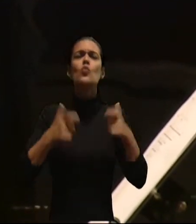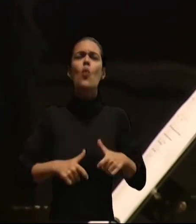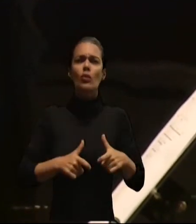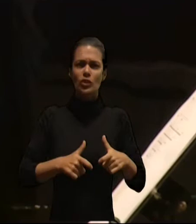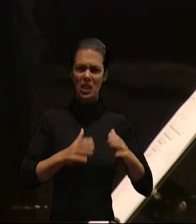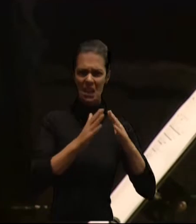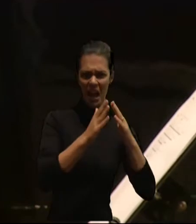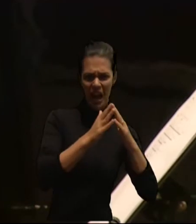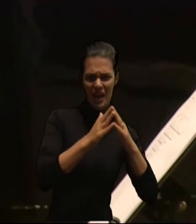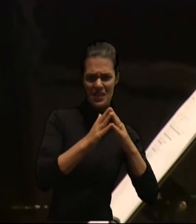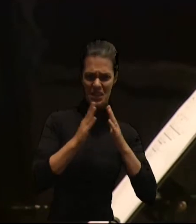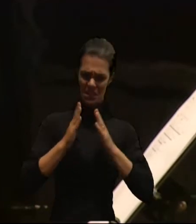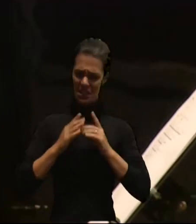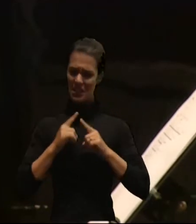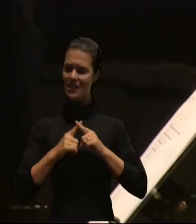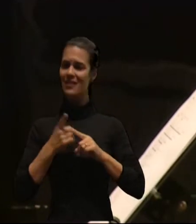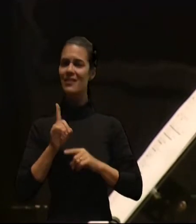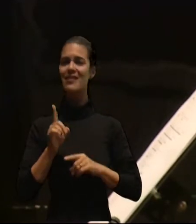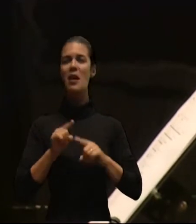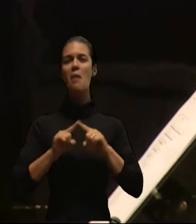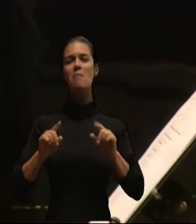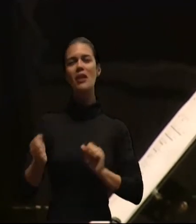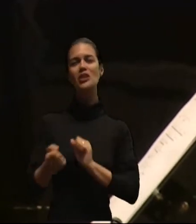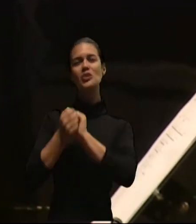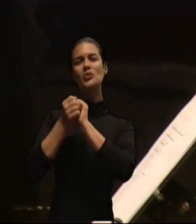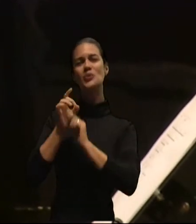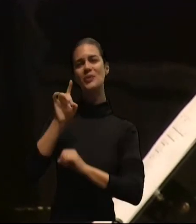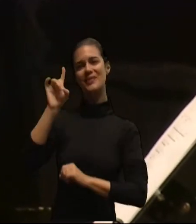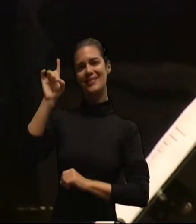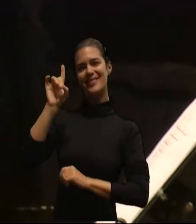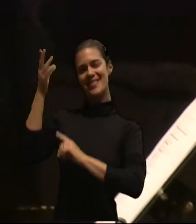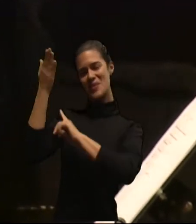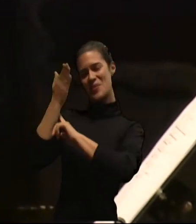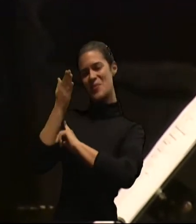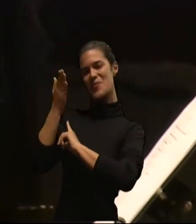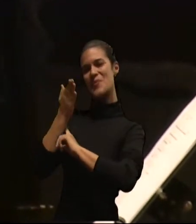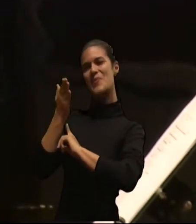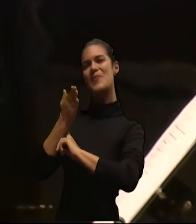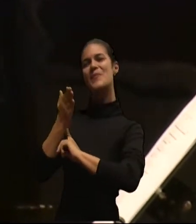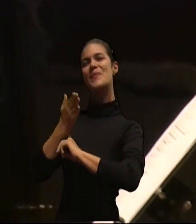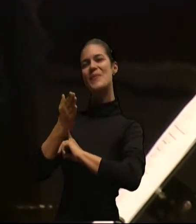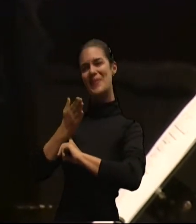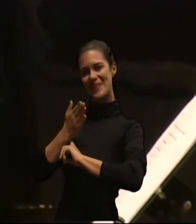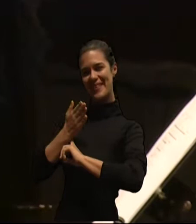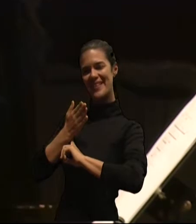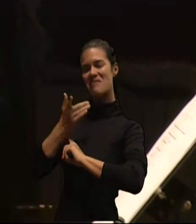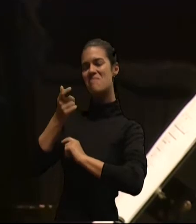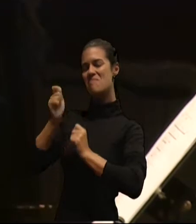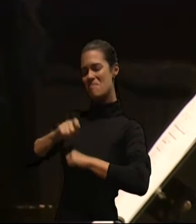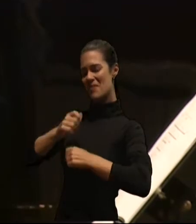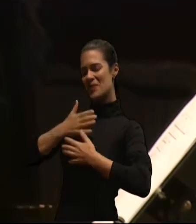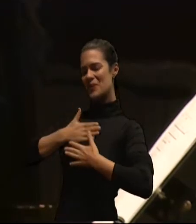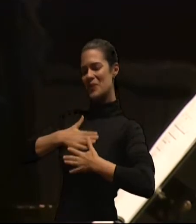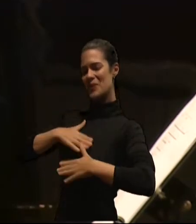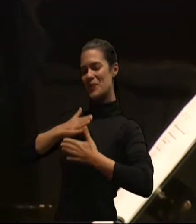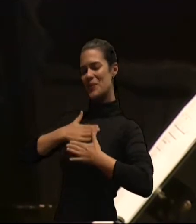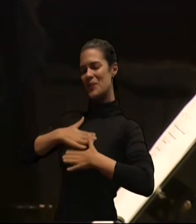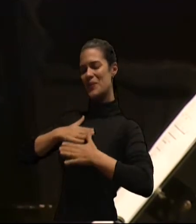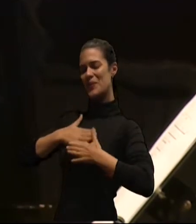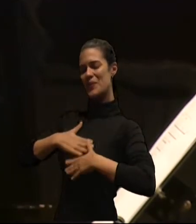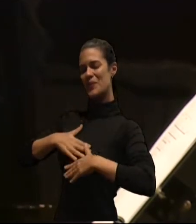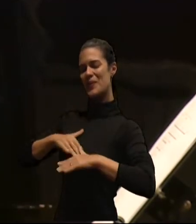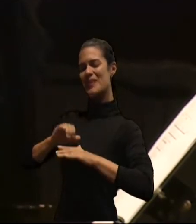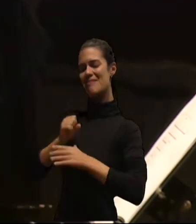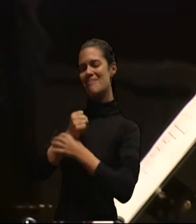e sim a sombra do Onipotente. Aquele que descansa, a sombra do Onipotente pode dizer: o Senhor é o meu refúgio e a